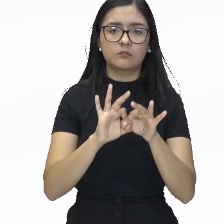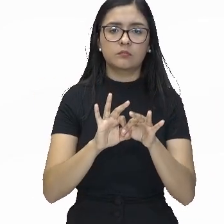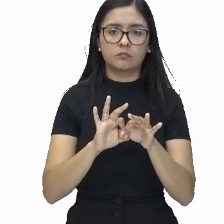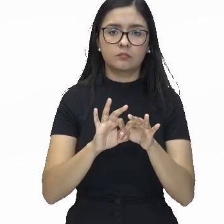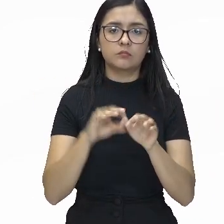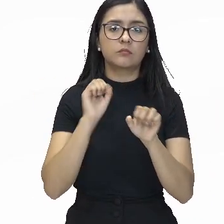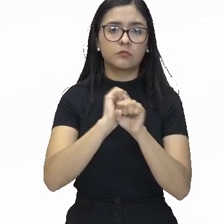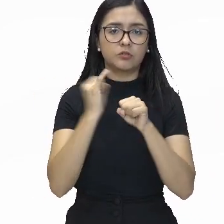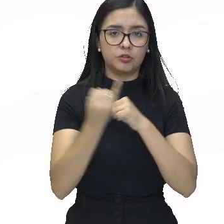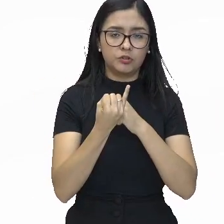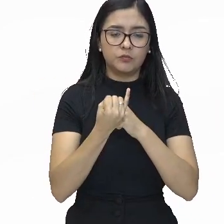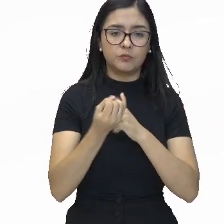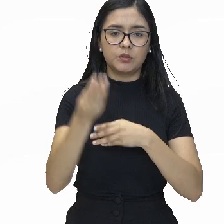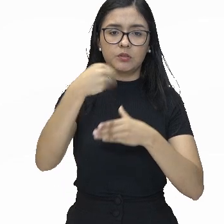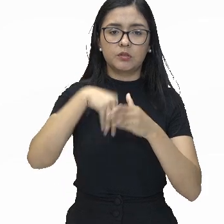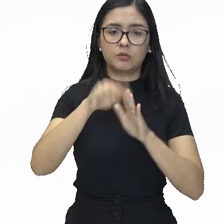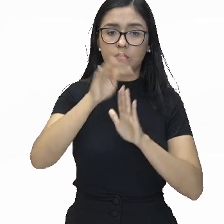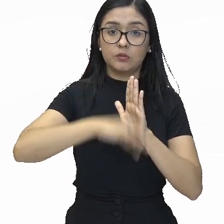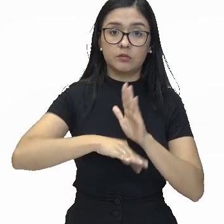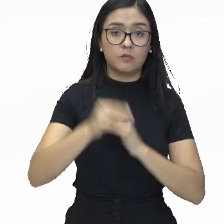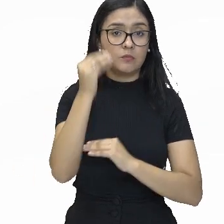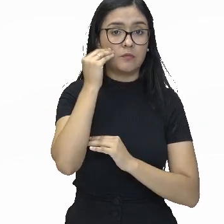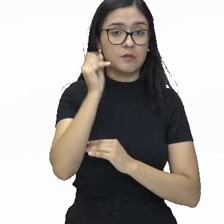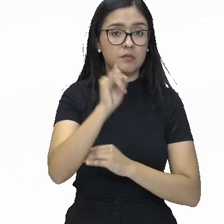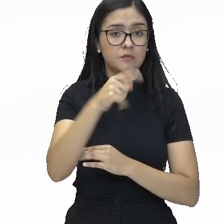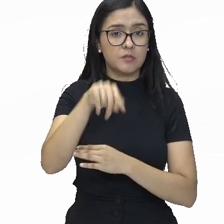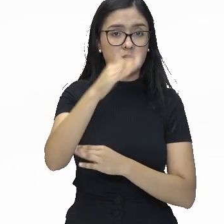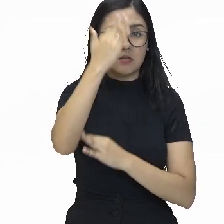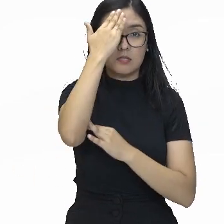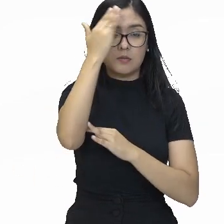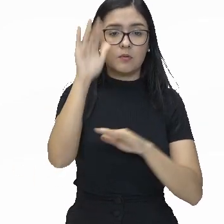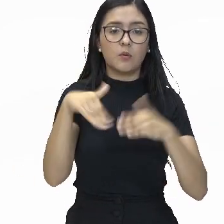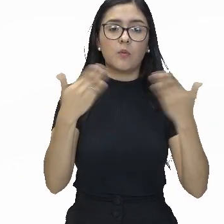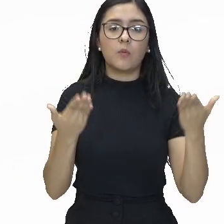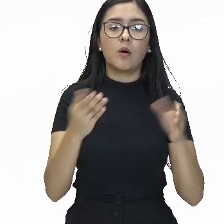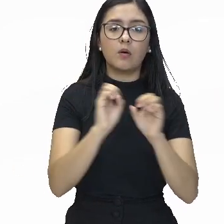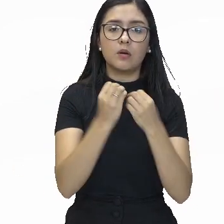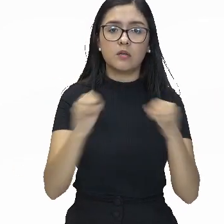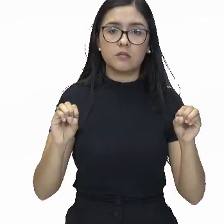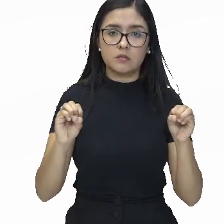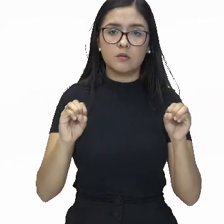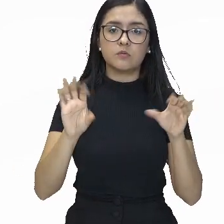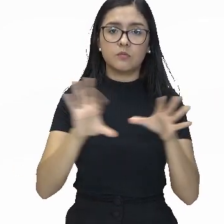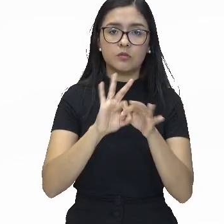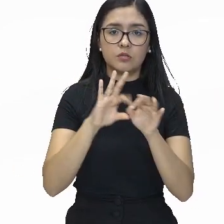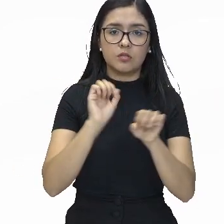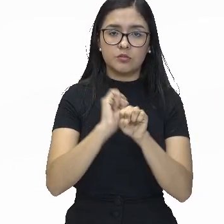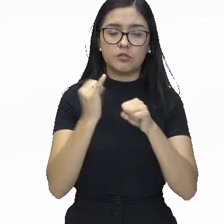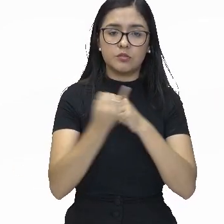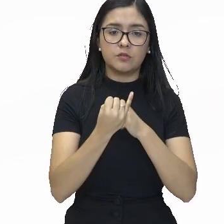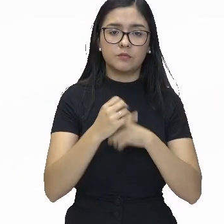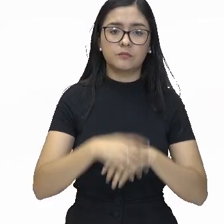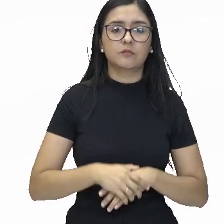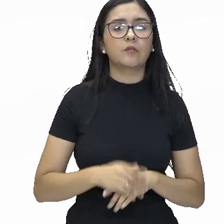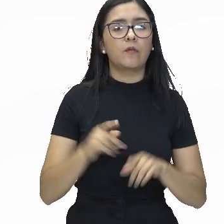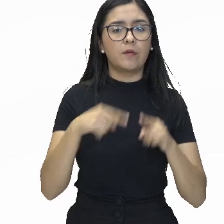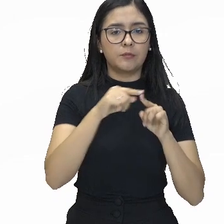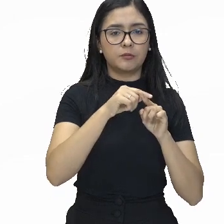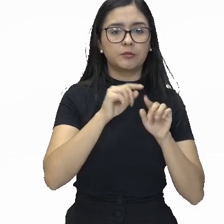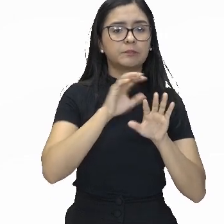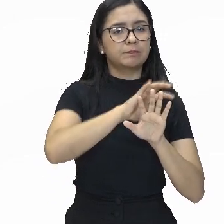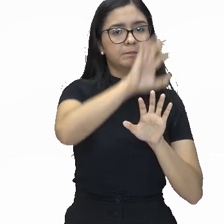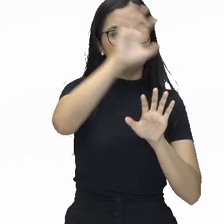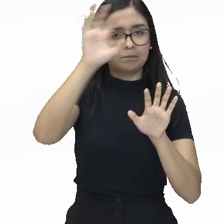adjetiva? Vamos ver se vocês, né, sabem qual é a oração subordinada. Vamos para o gráfico que